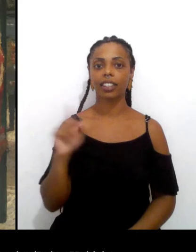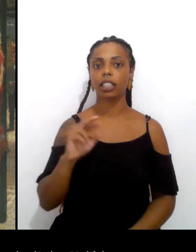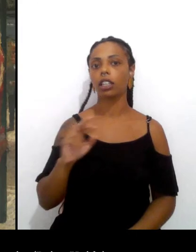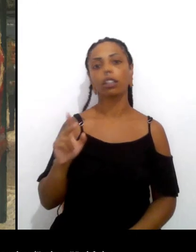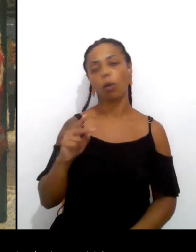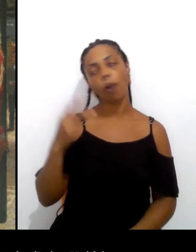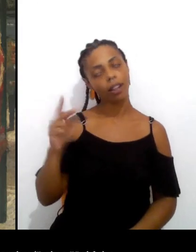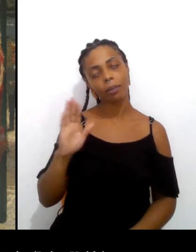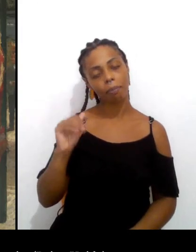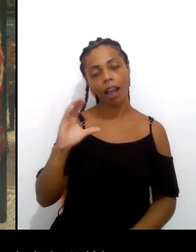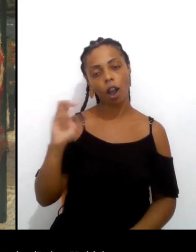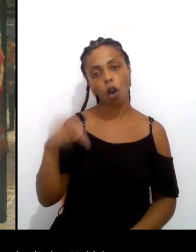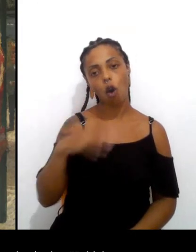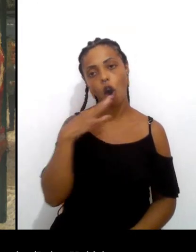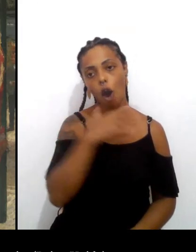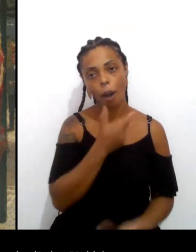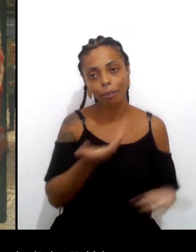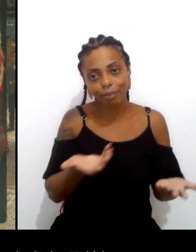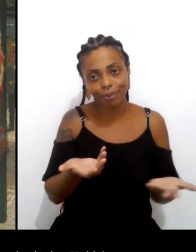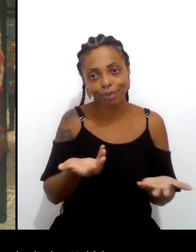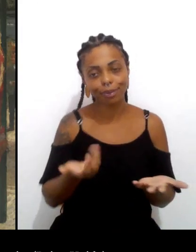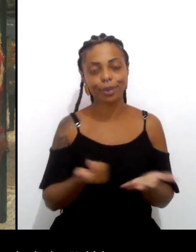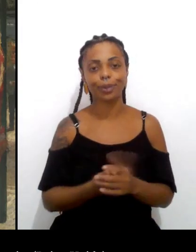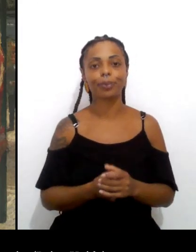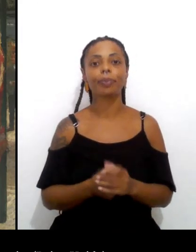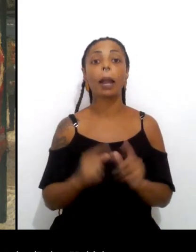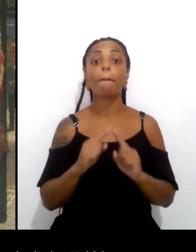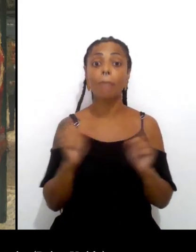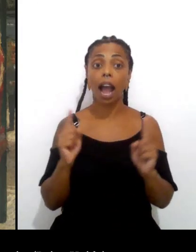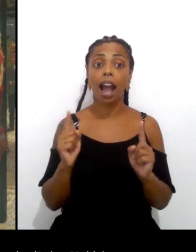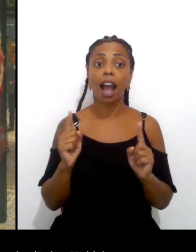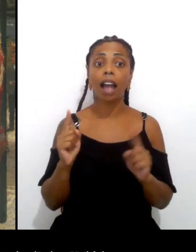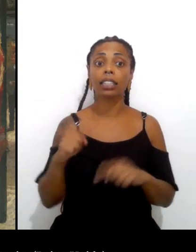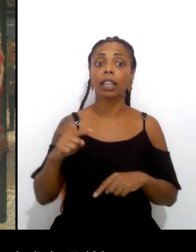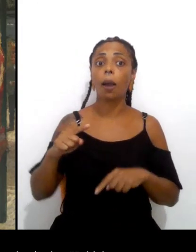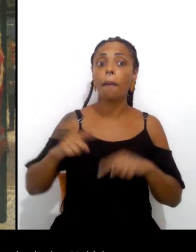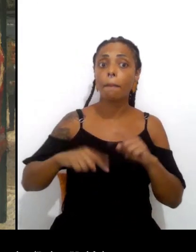de Francisca mas é um material